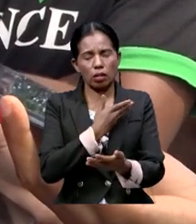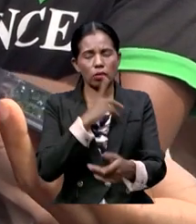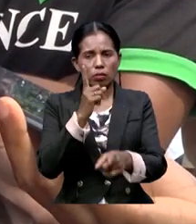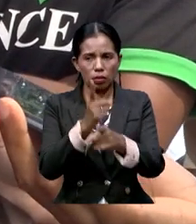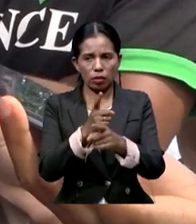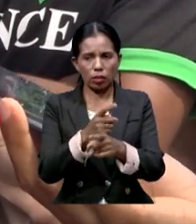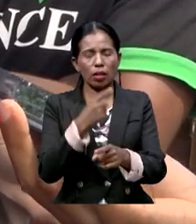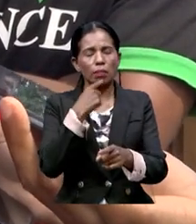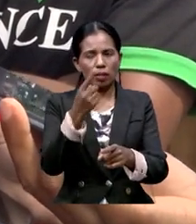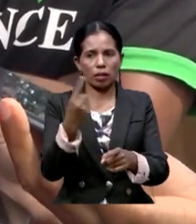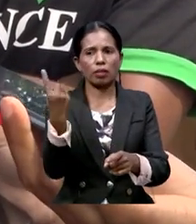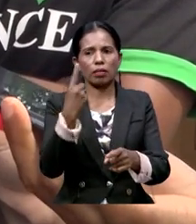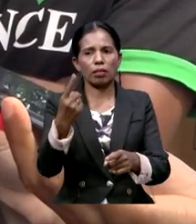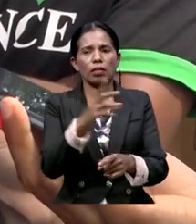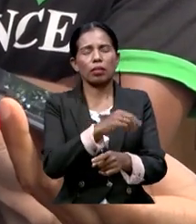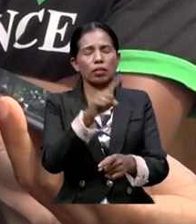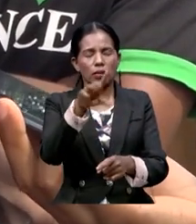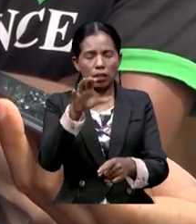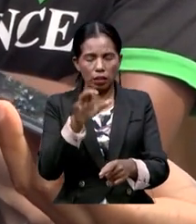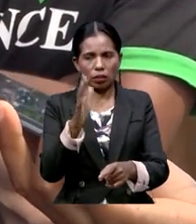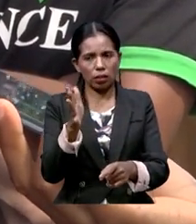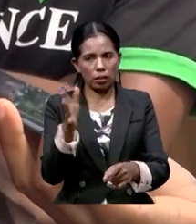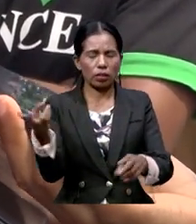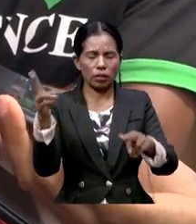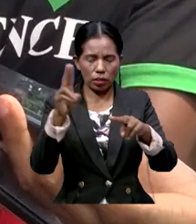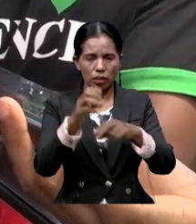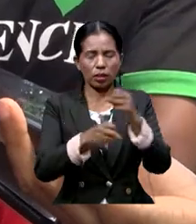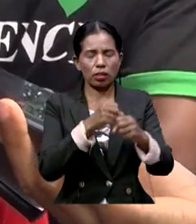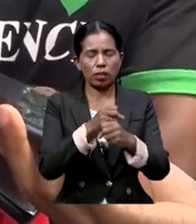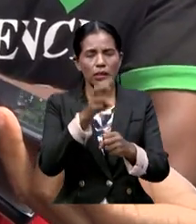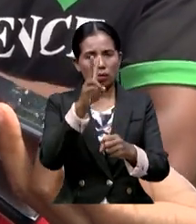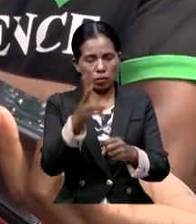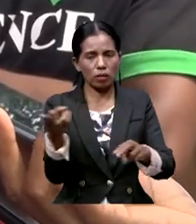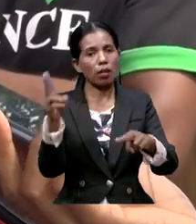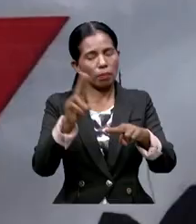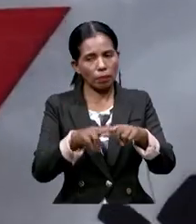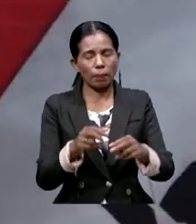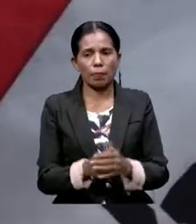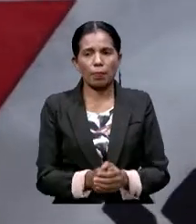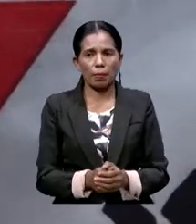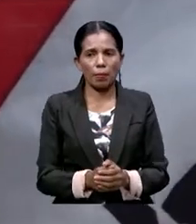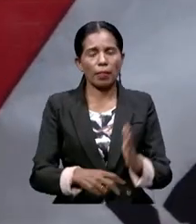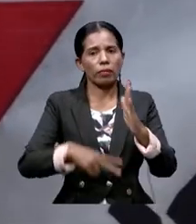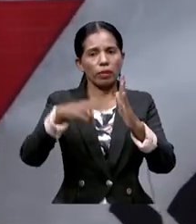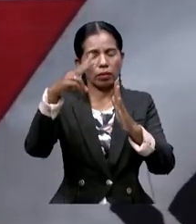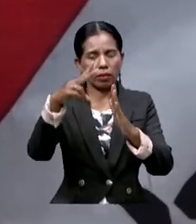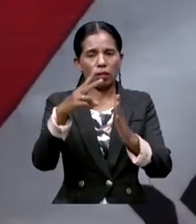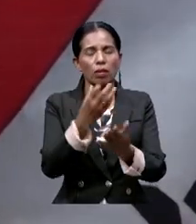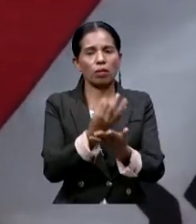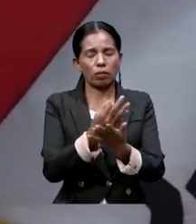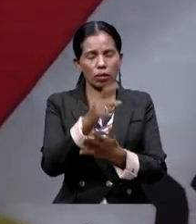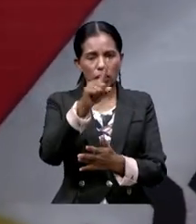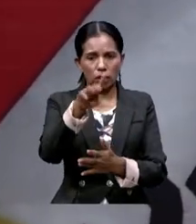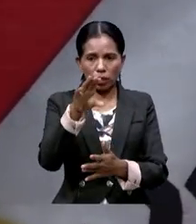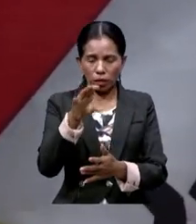É uma hakilar na fatin kata. 150 tina rua tem halo revisão ita se hasa aliuta ida ne. Antes ne valor salário mínimo dólar atus